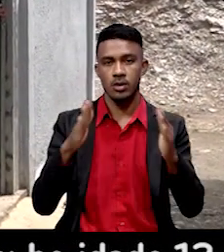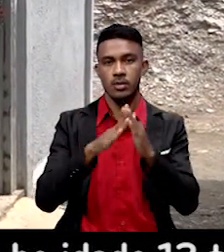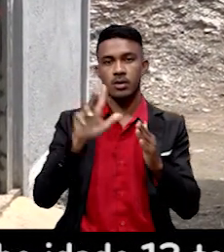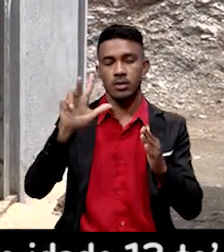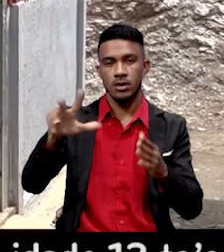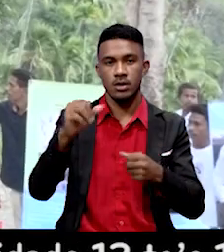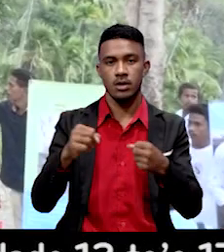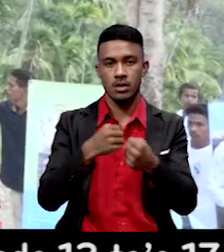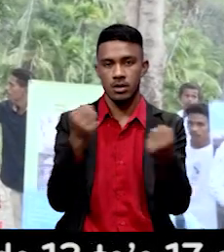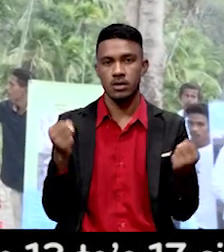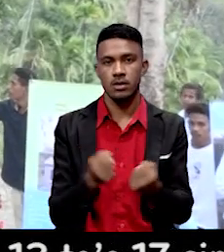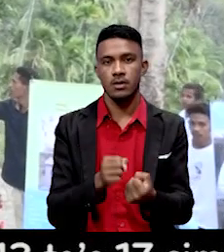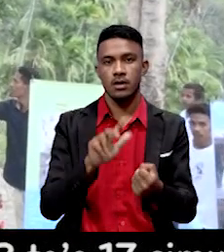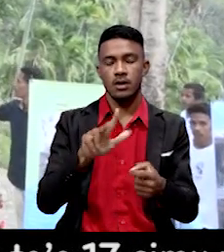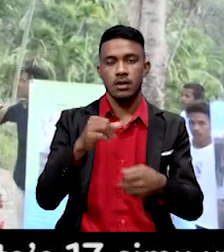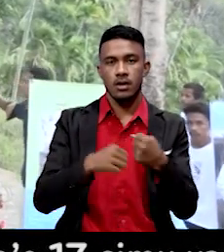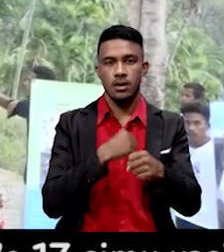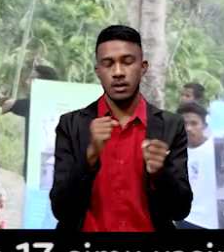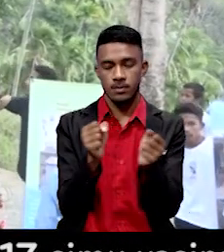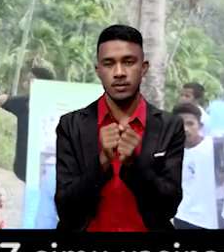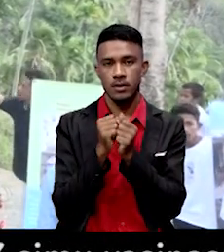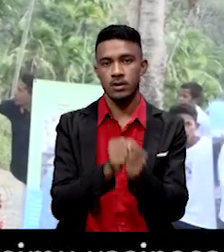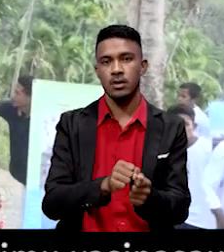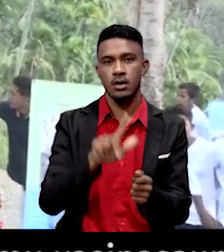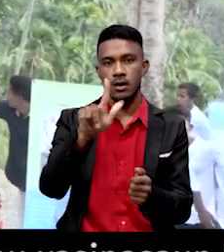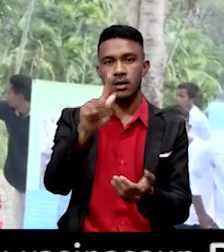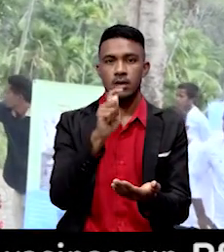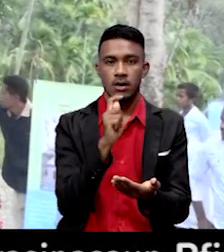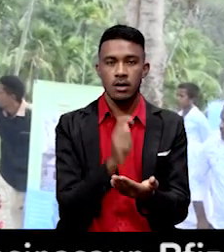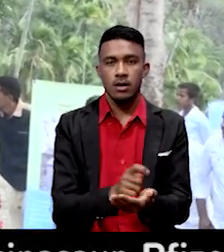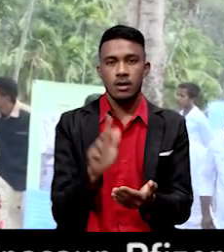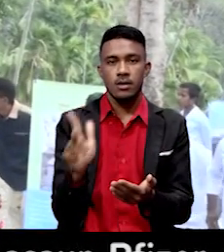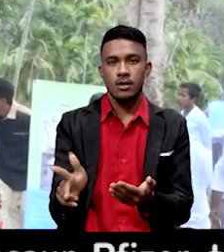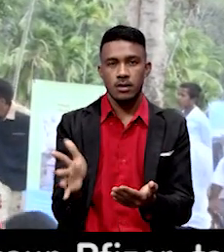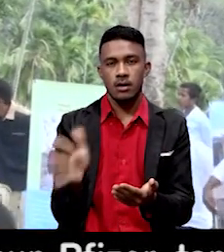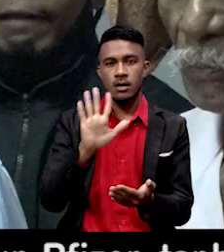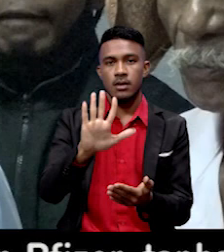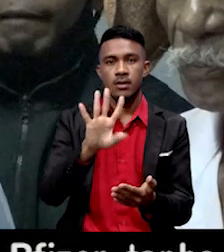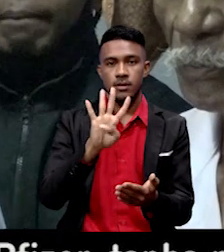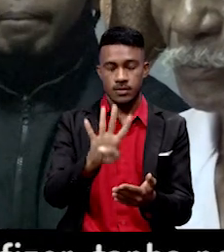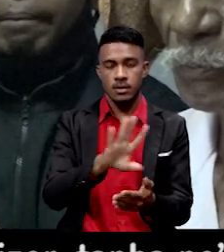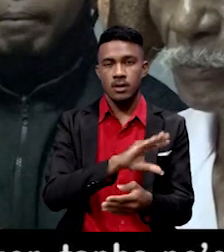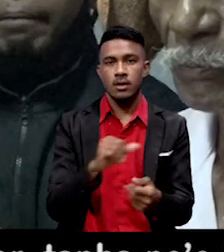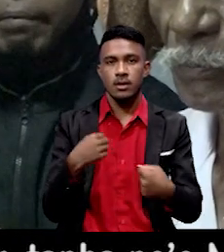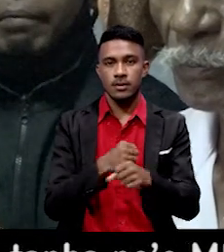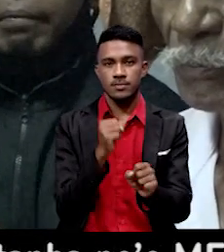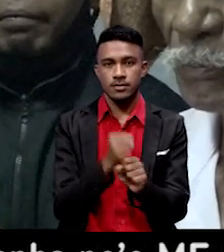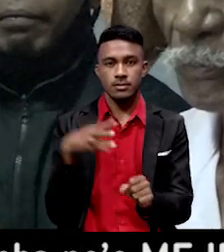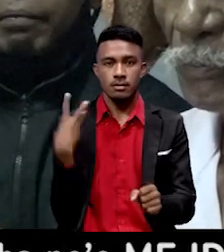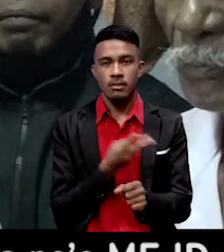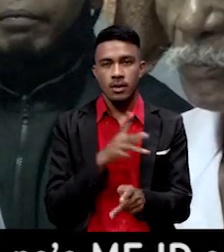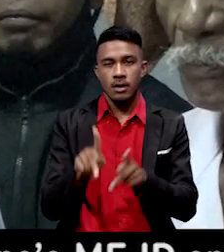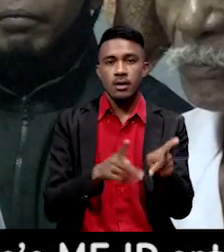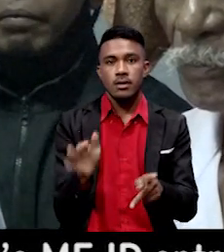moto reunida a Tissura Lima no Resinhat. O programa é que o governo Caracalo pode dignificar a população